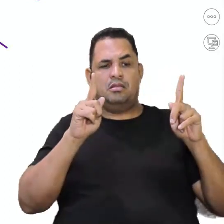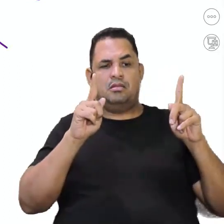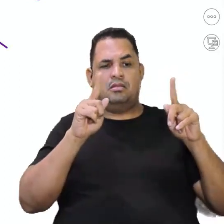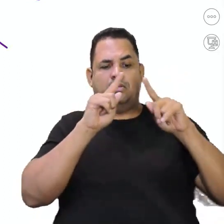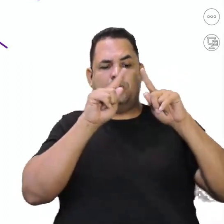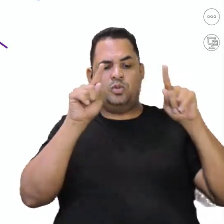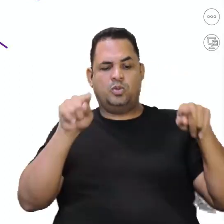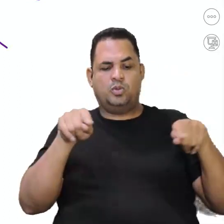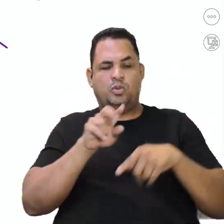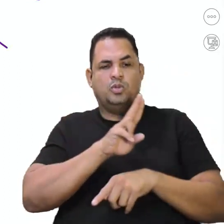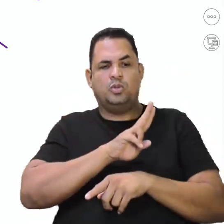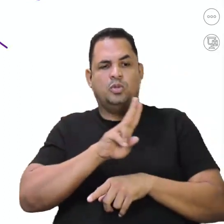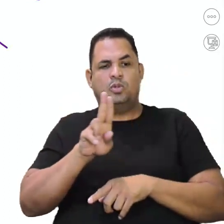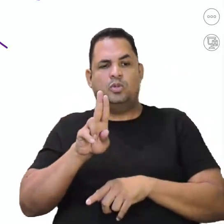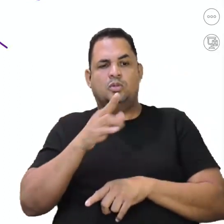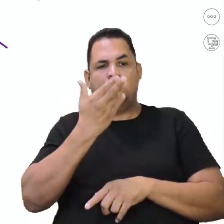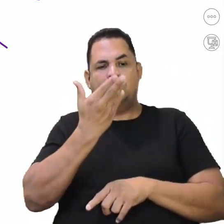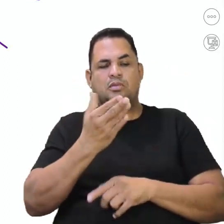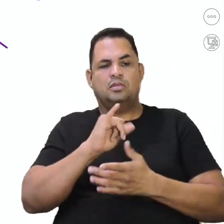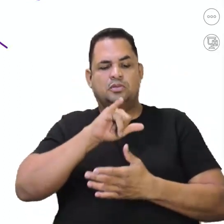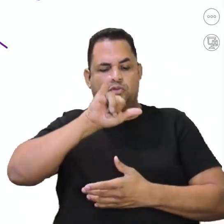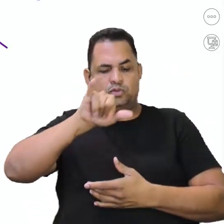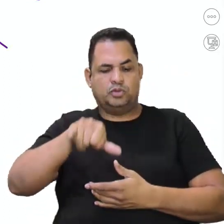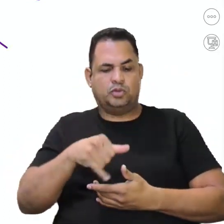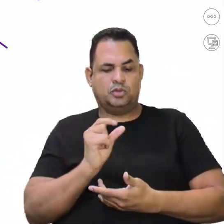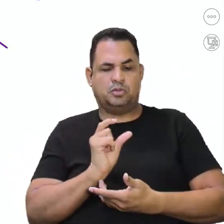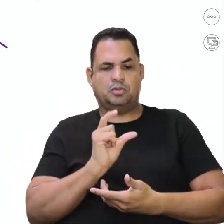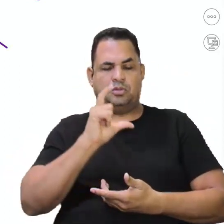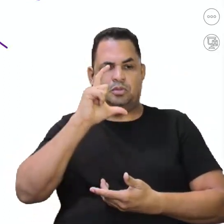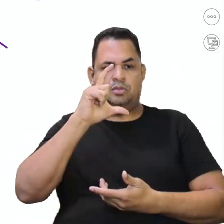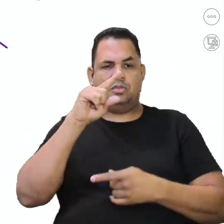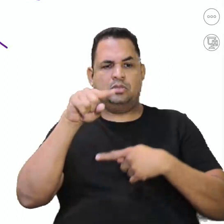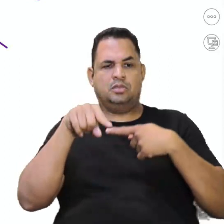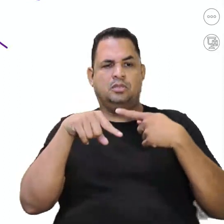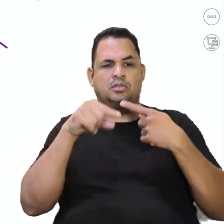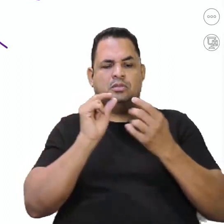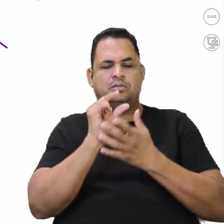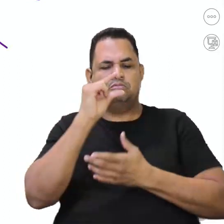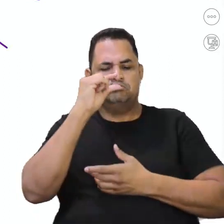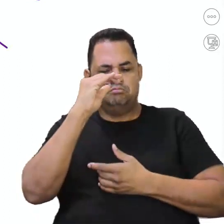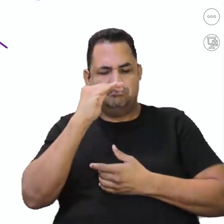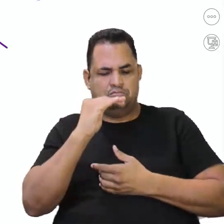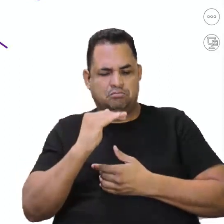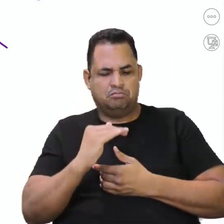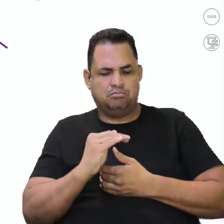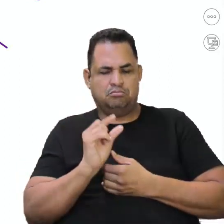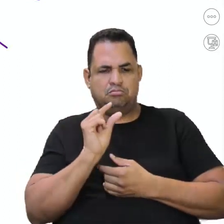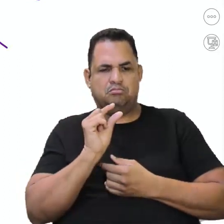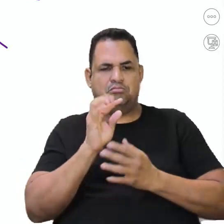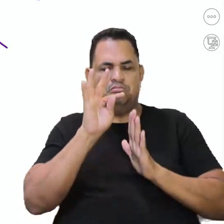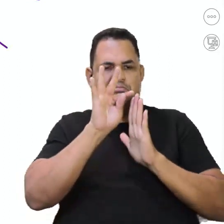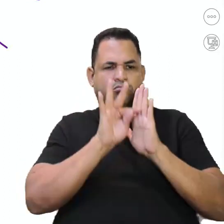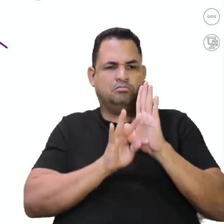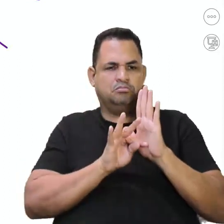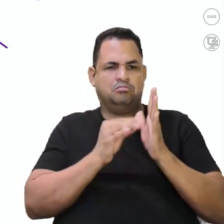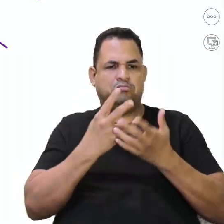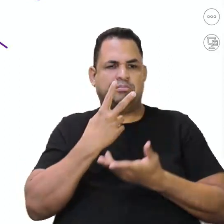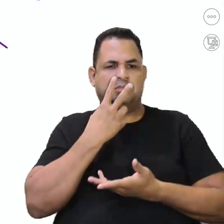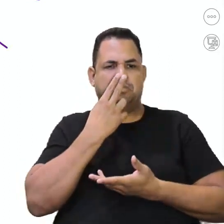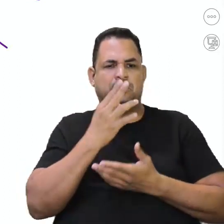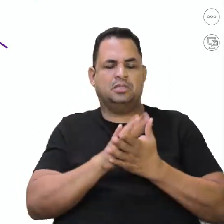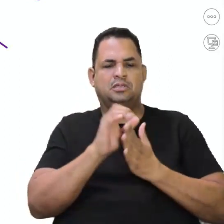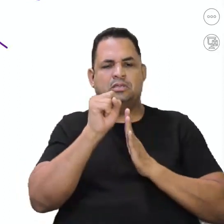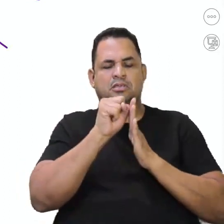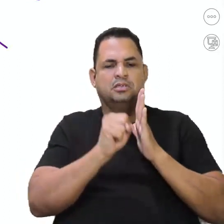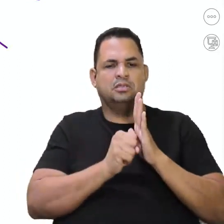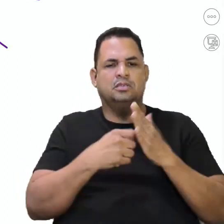o nome dela é Joanne, então um J aqui bem grandão. E aí depois o resto do texto, eu imagino, isso aqui tem que estar com cara de artigo,